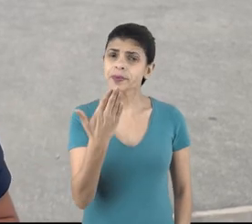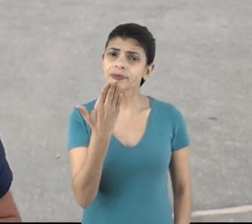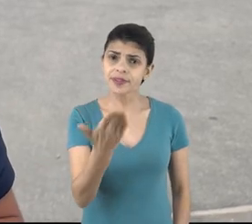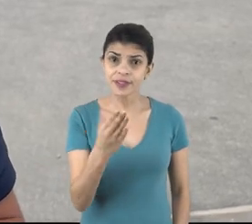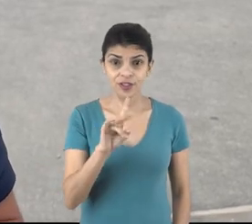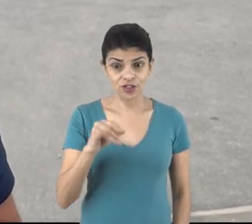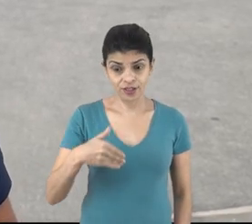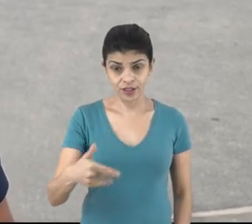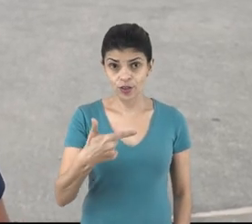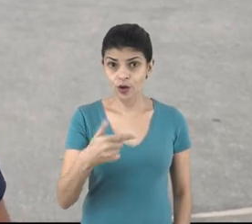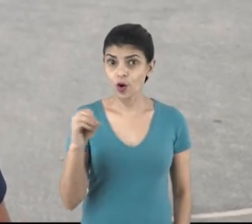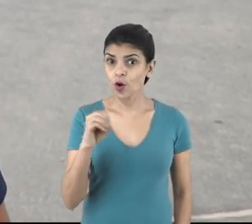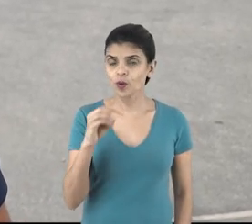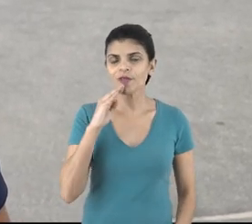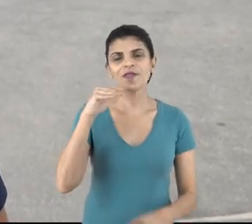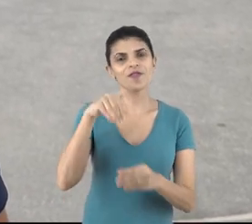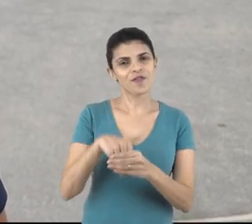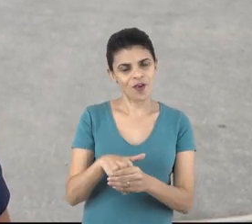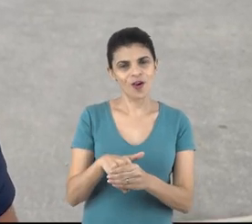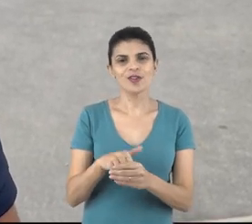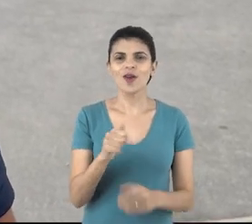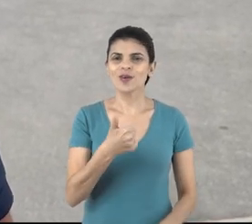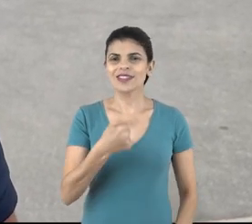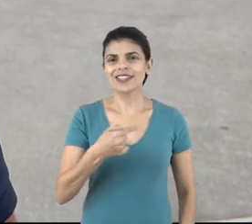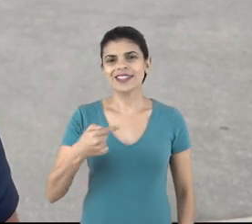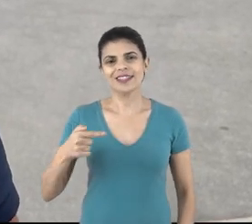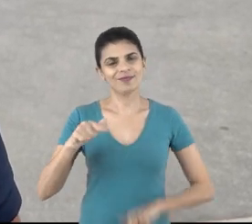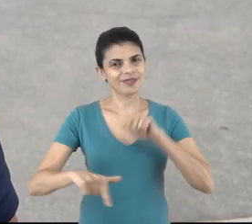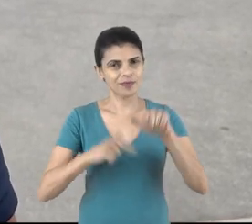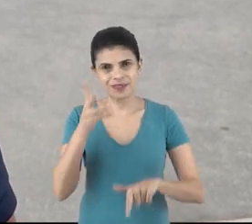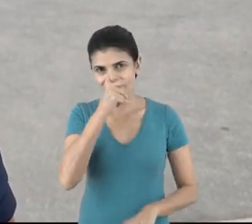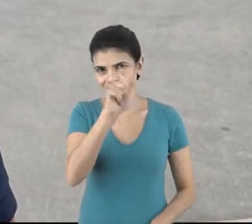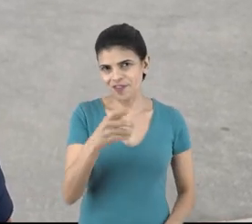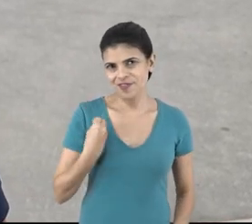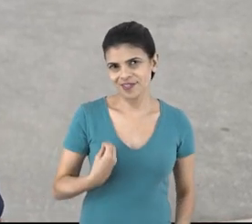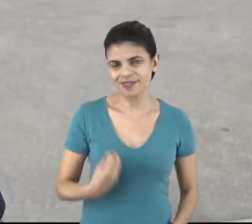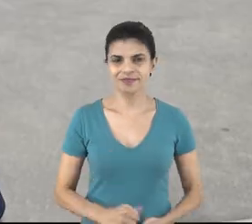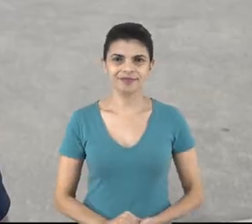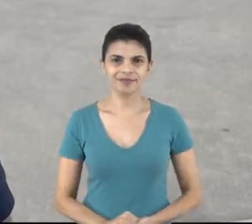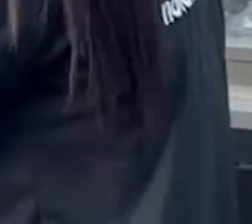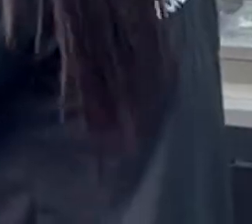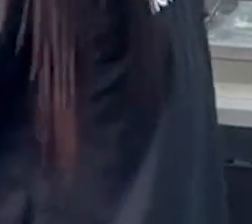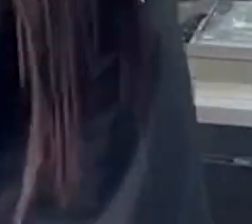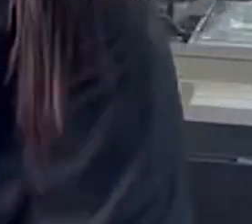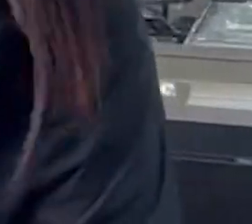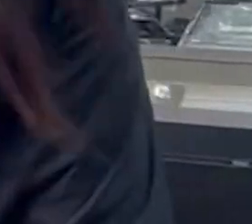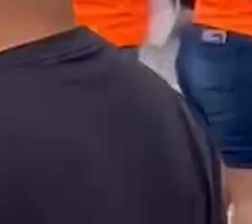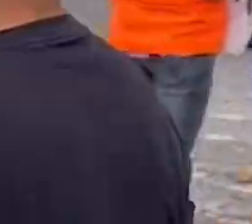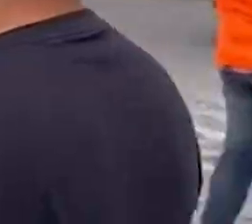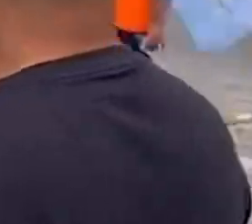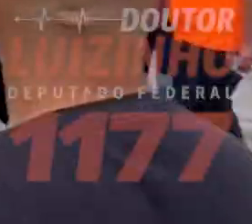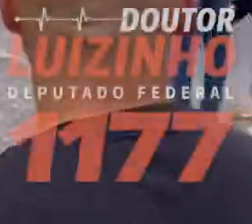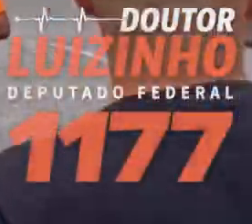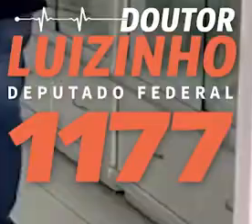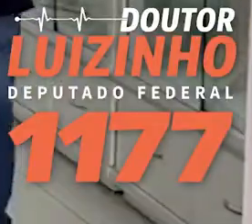Por isso eu peço a vocês, no dia 2 de outubro, o Dr. Luizinho, 1177. O nosso trabalho é salvar vidas. Luizinho!